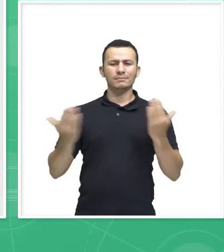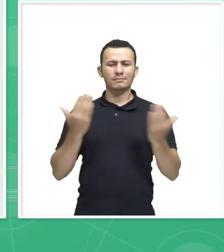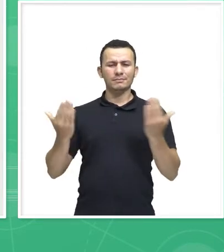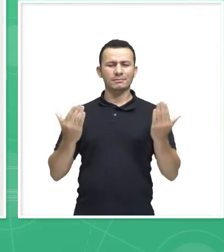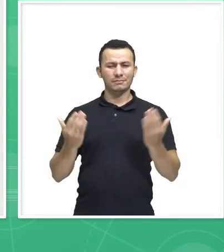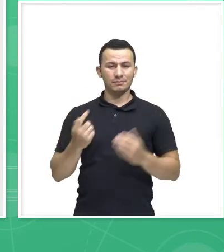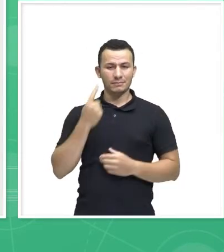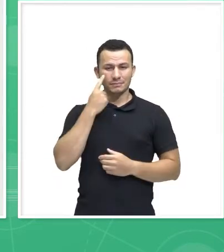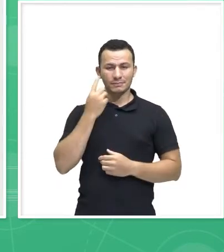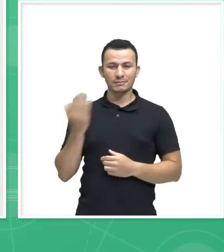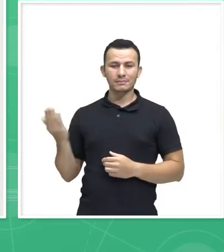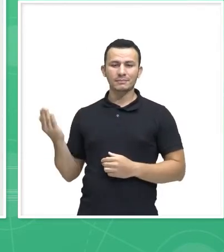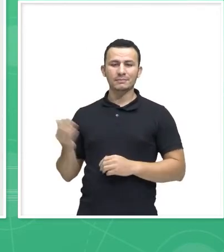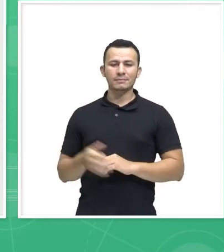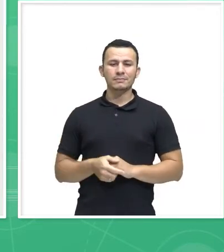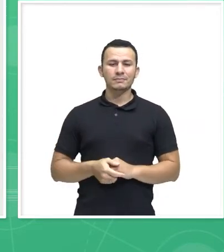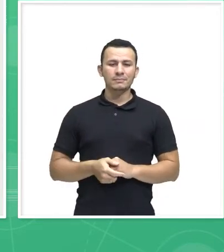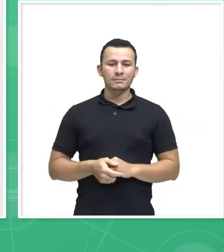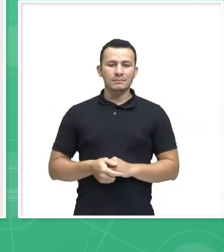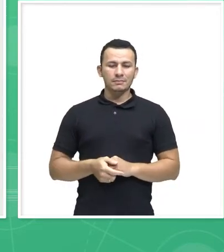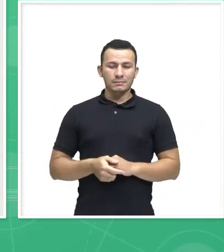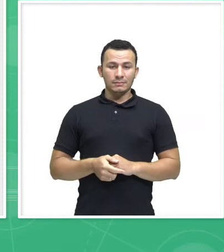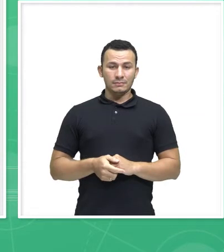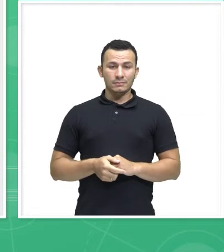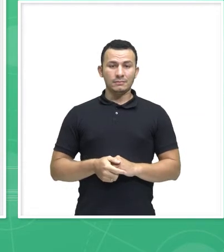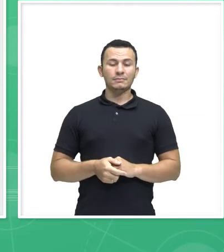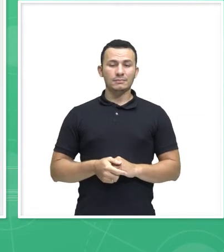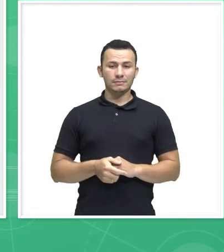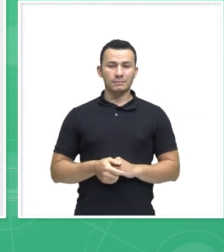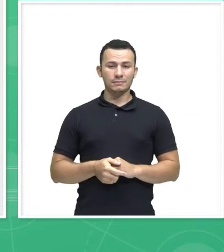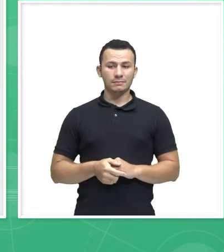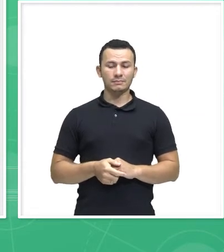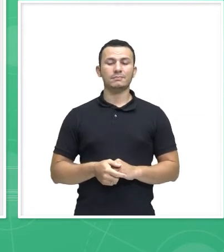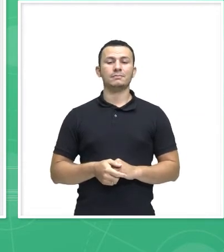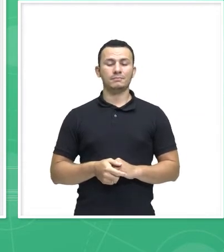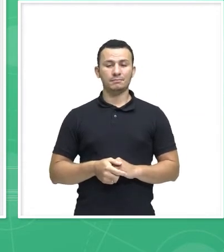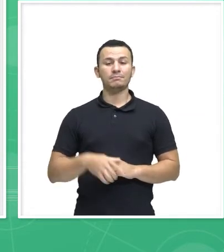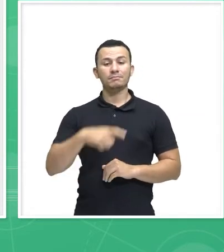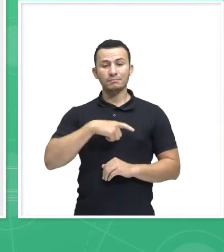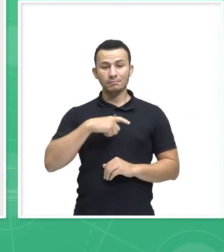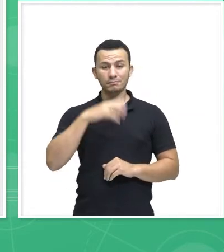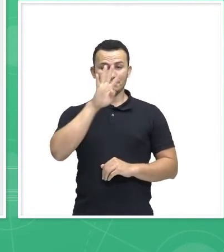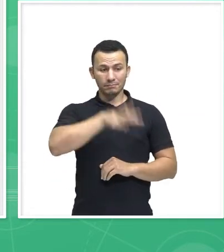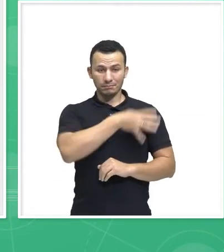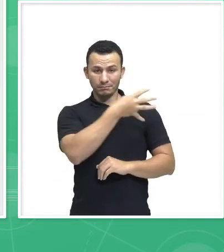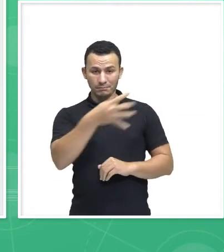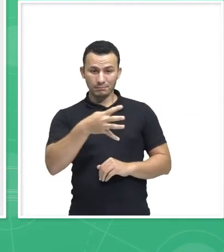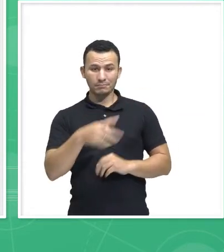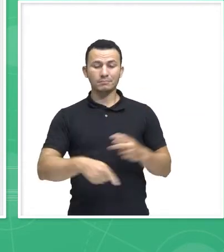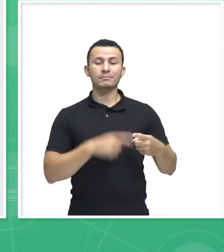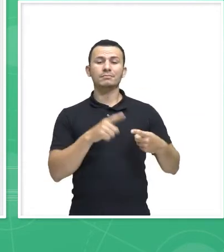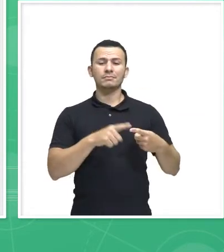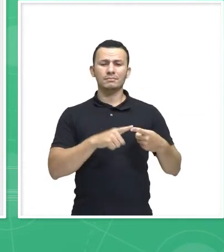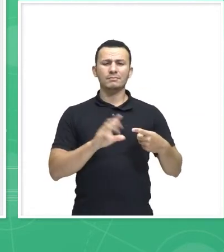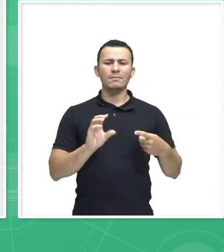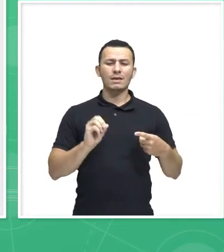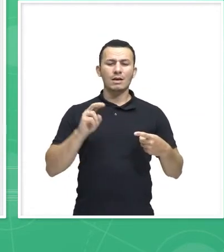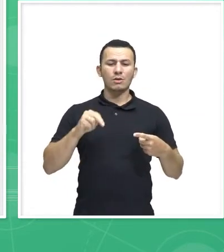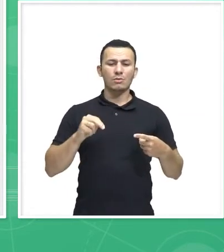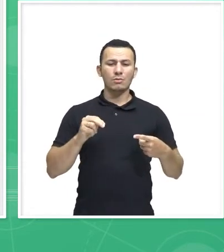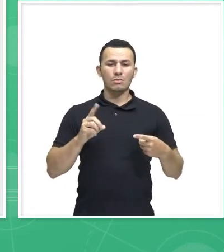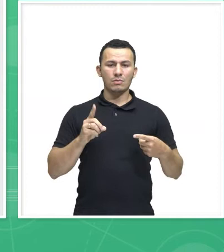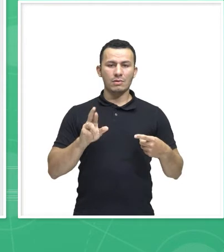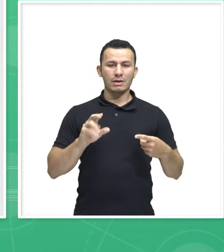aí na próxima imagem olha só E aí eles vão apresentar então o seu esqueleto no caso os condrictes tem um esqueleto